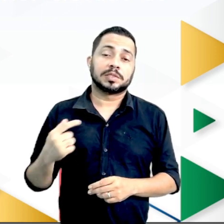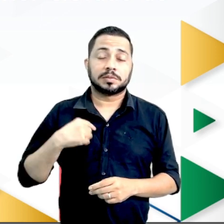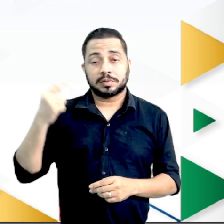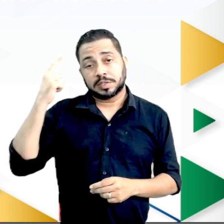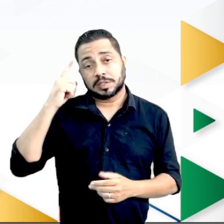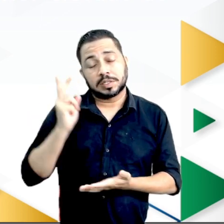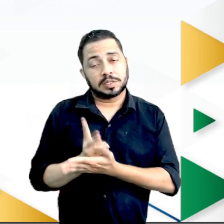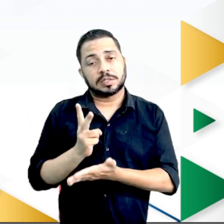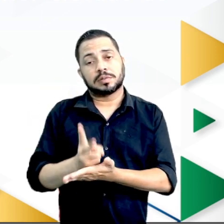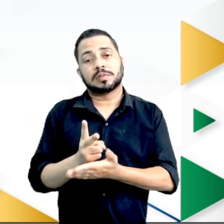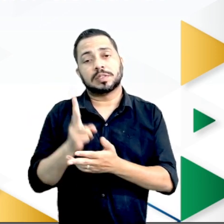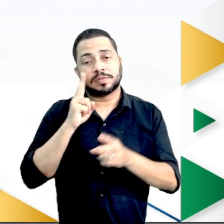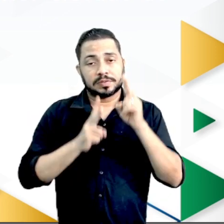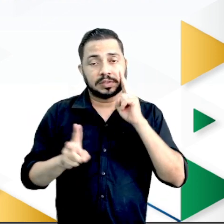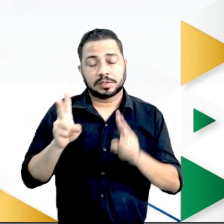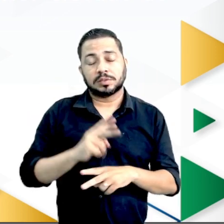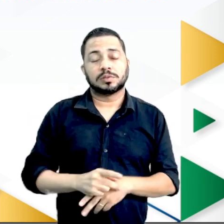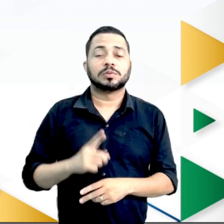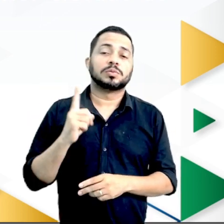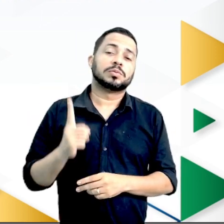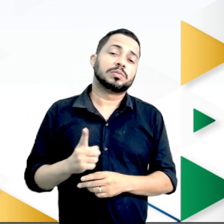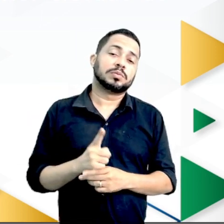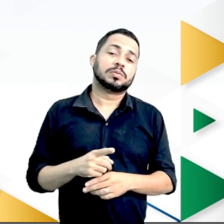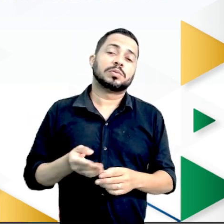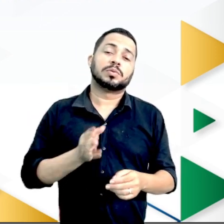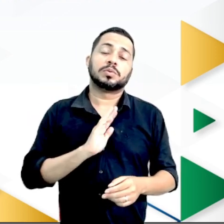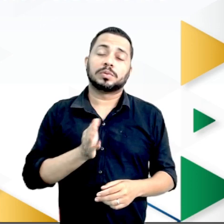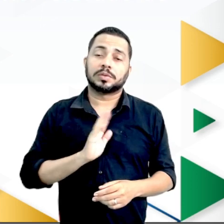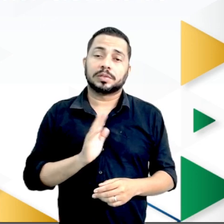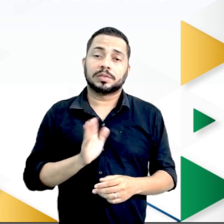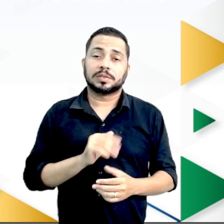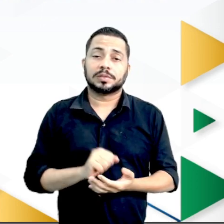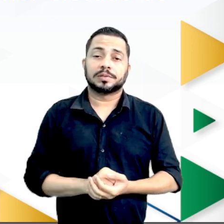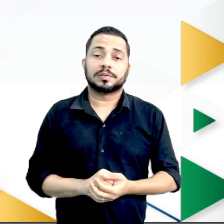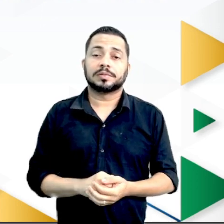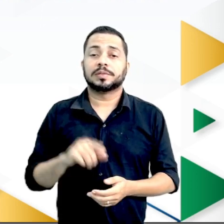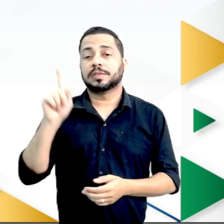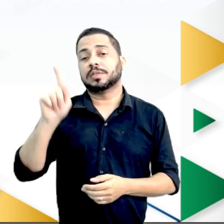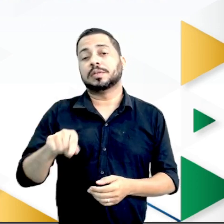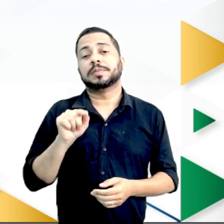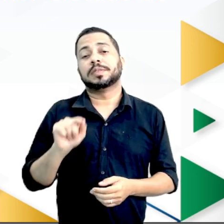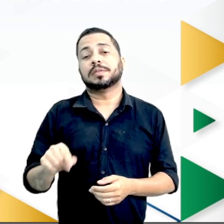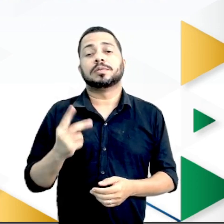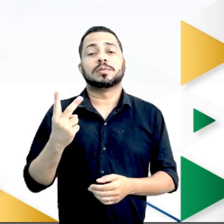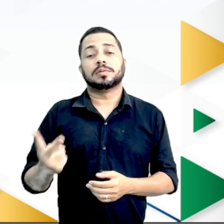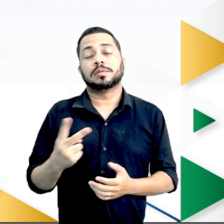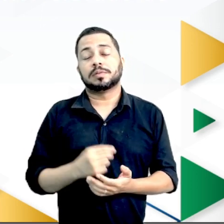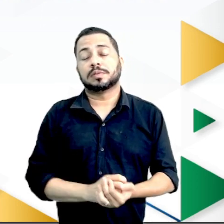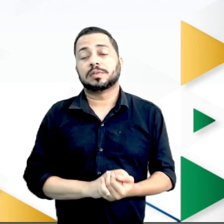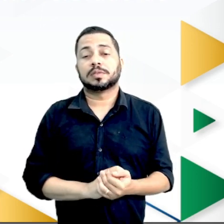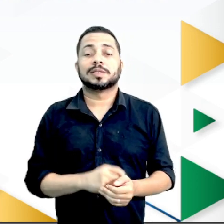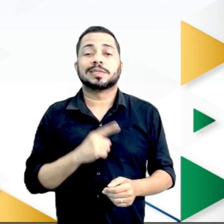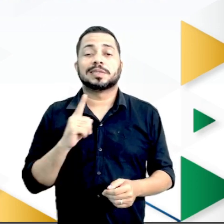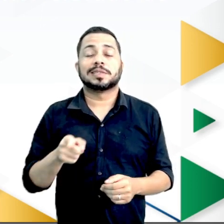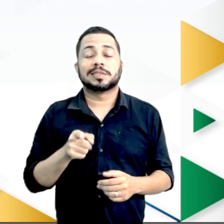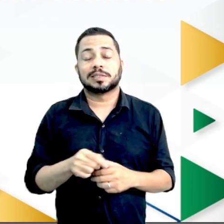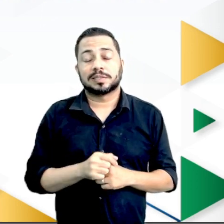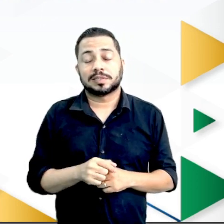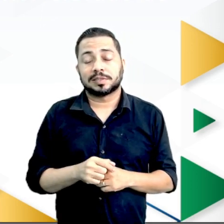sequência, aí divisão 1, coraçãozinho aí que a gente chama de ouro, né? Exclamação 2, aí vem esse símbolo aí,